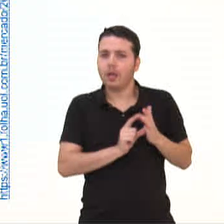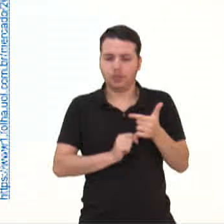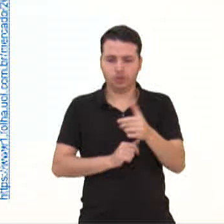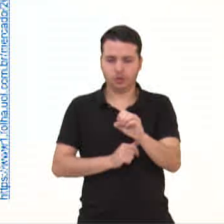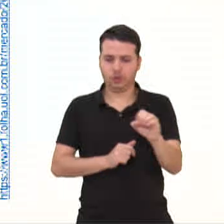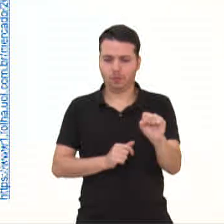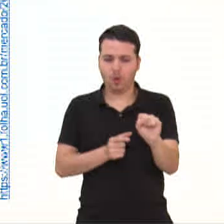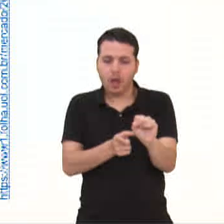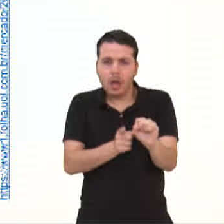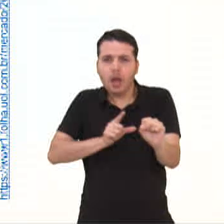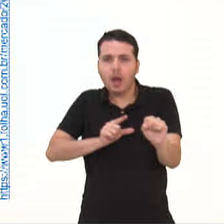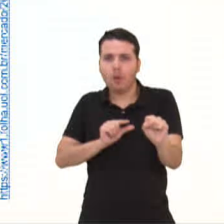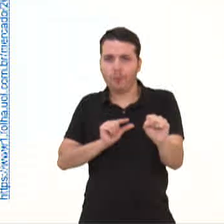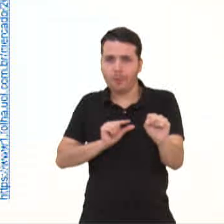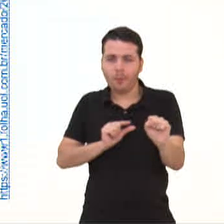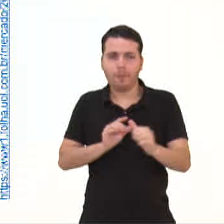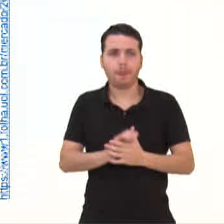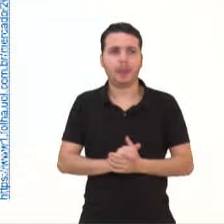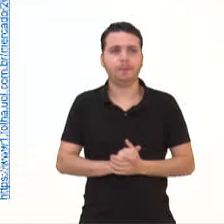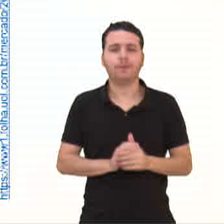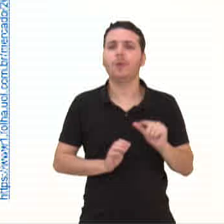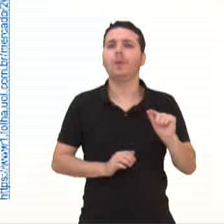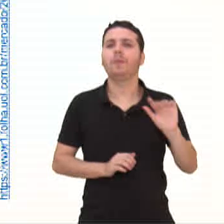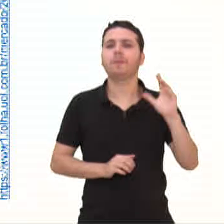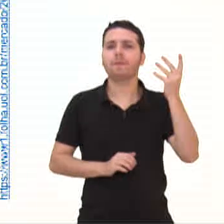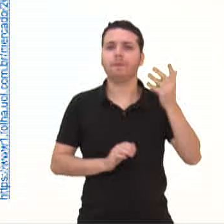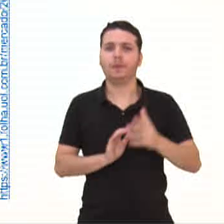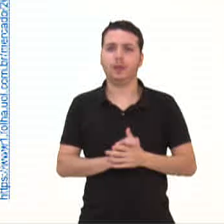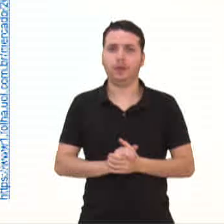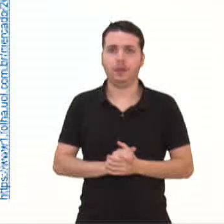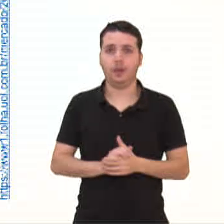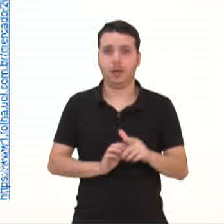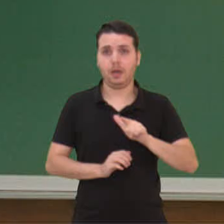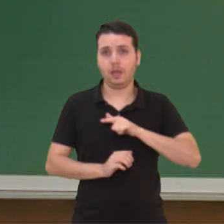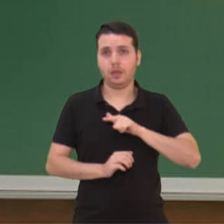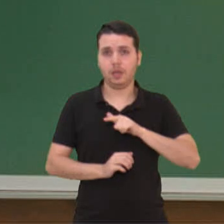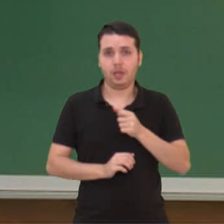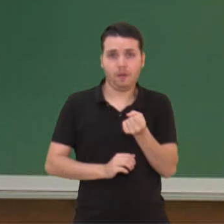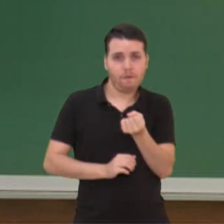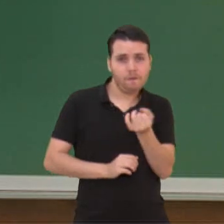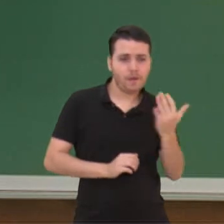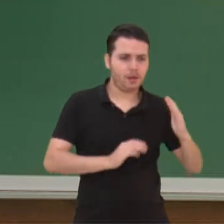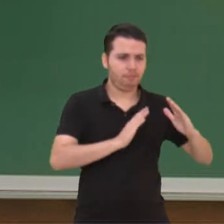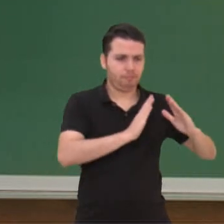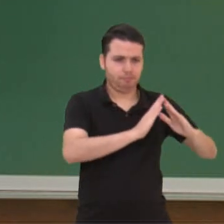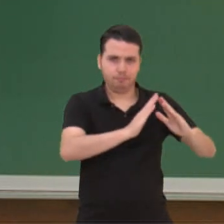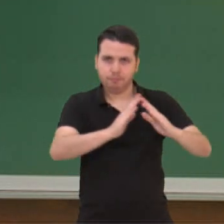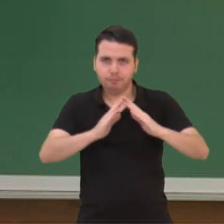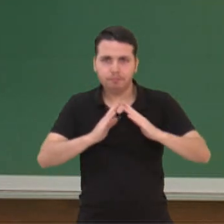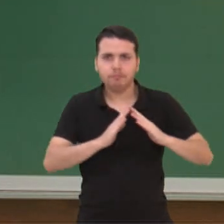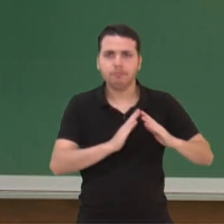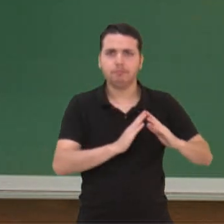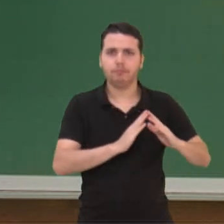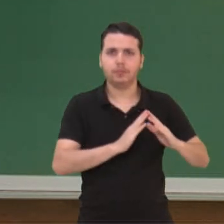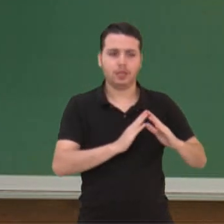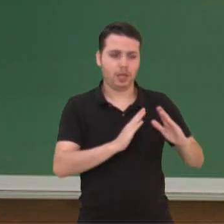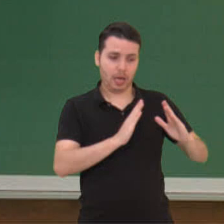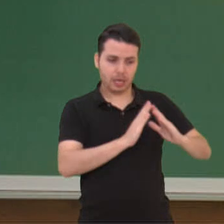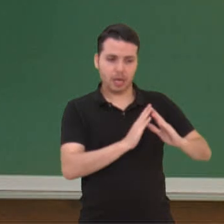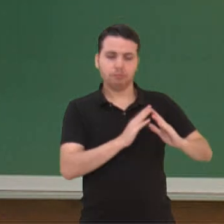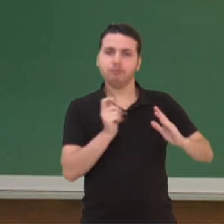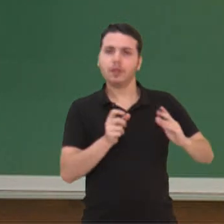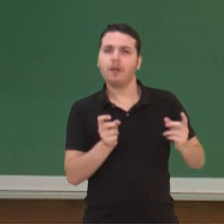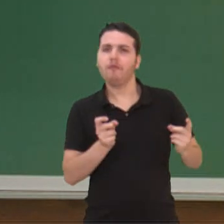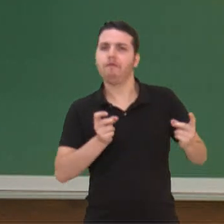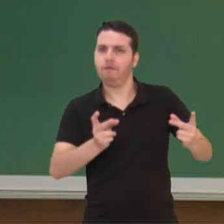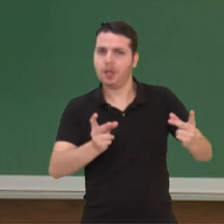se instaurou a crise, o que acontecia? Nós tínhamos lá várias casas, né? Nós tínhamos aí para a venda, então eu